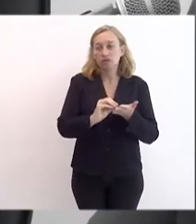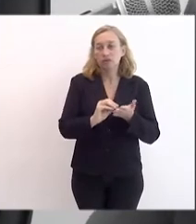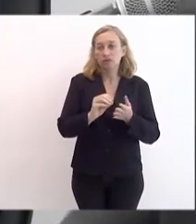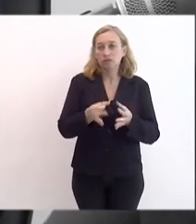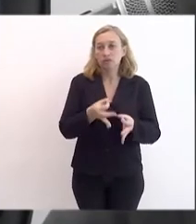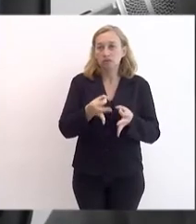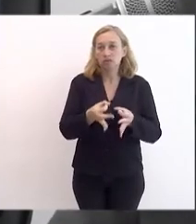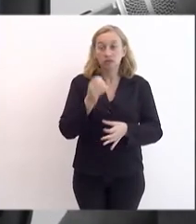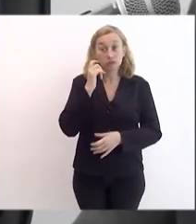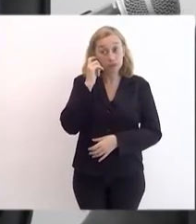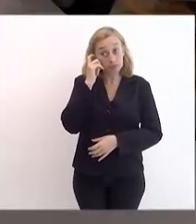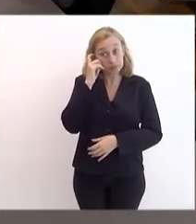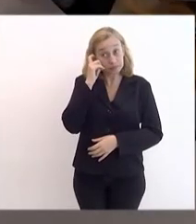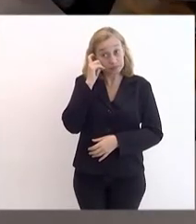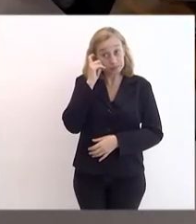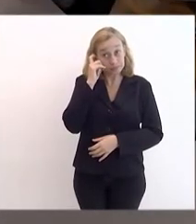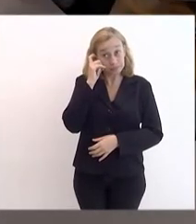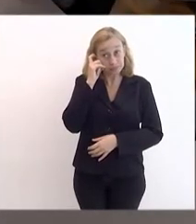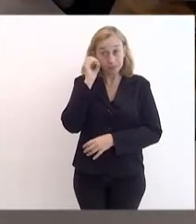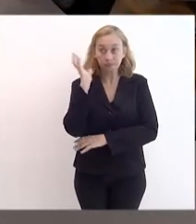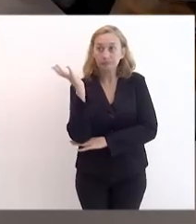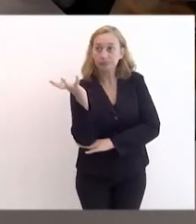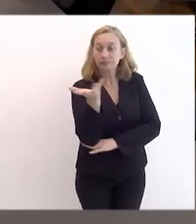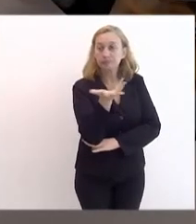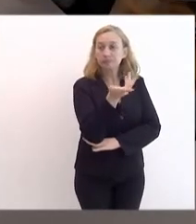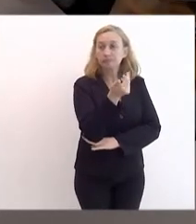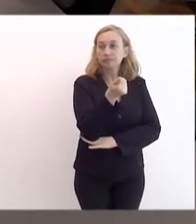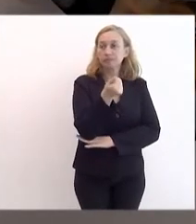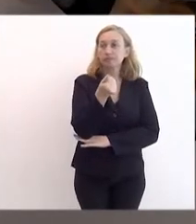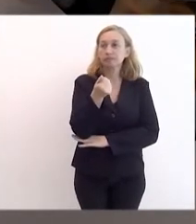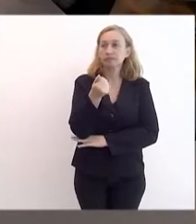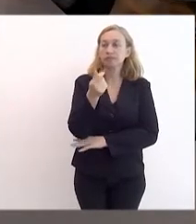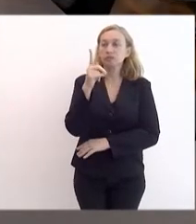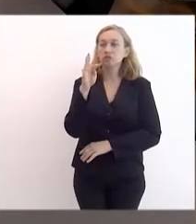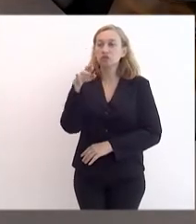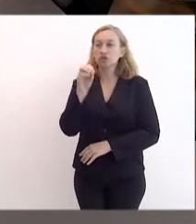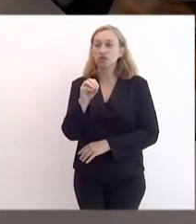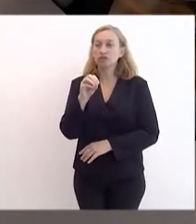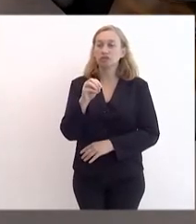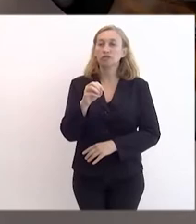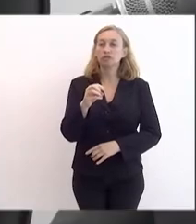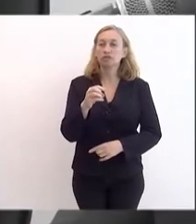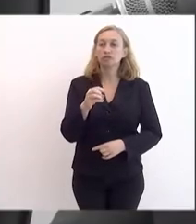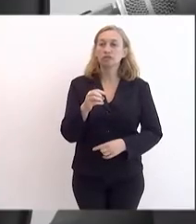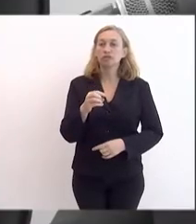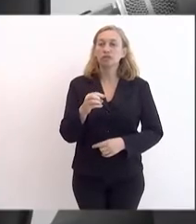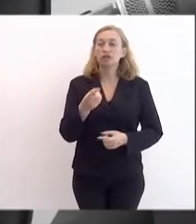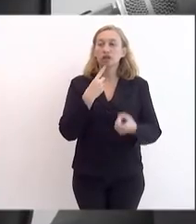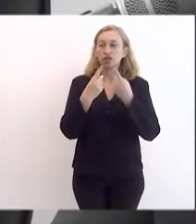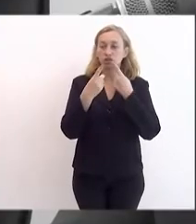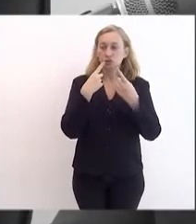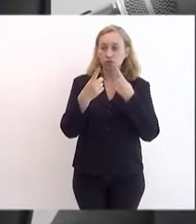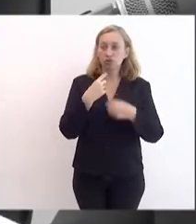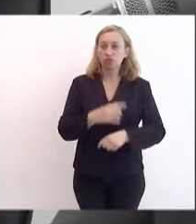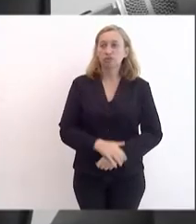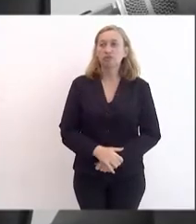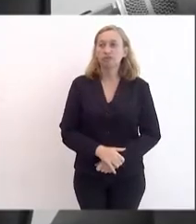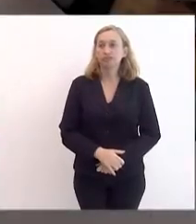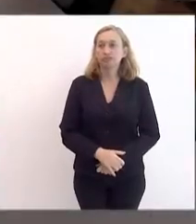juridicidade. Neoambientalista Gustavo Schmidt. Em discussão... Ecoambientalista Gustavo